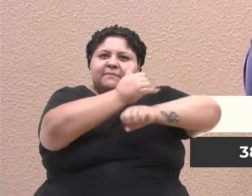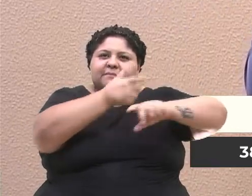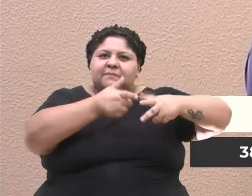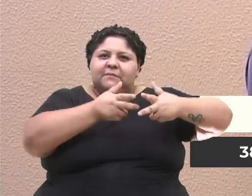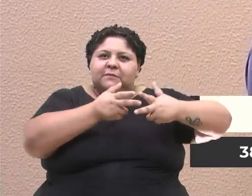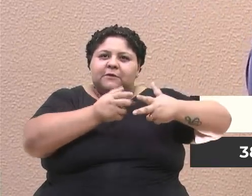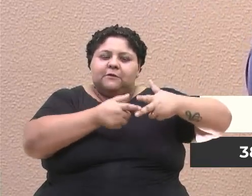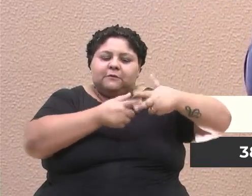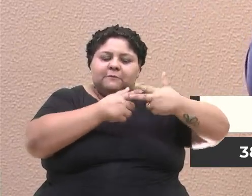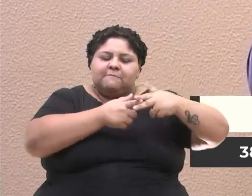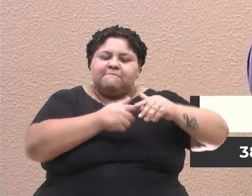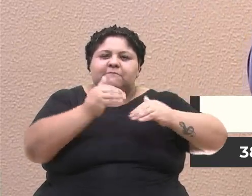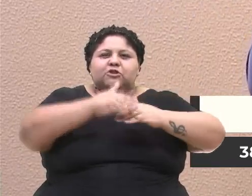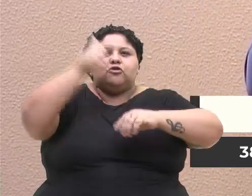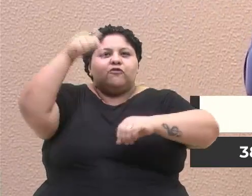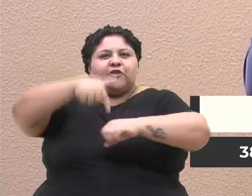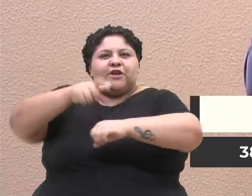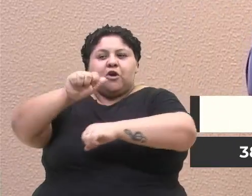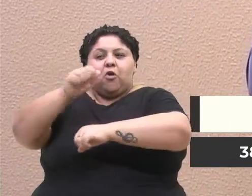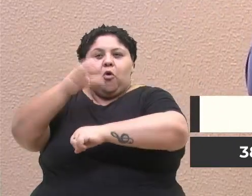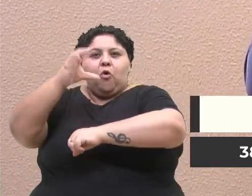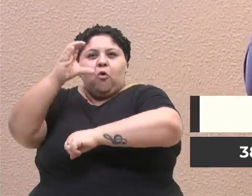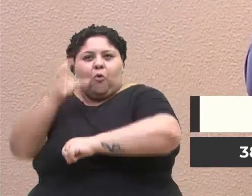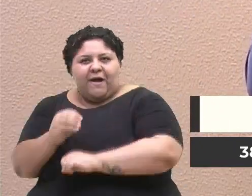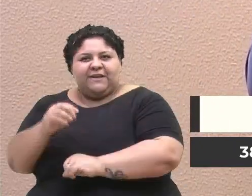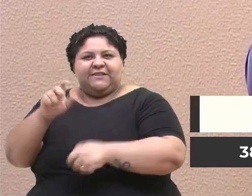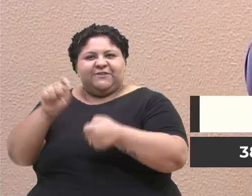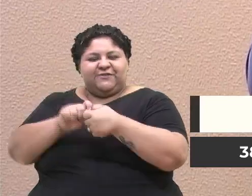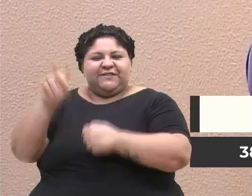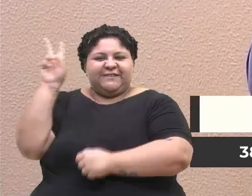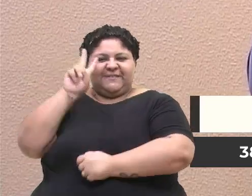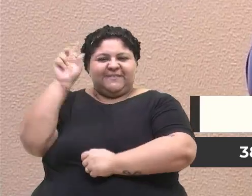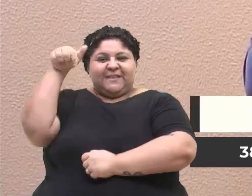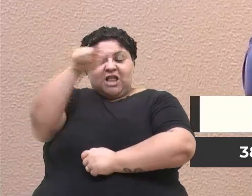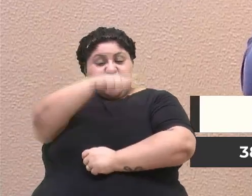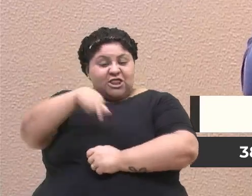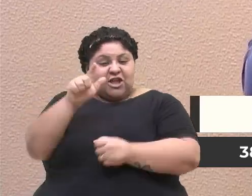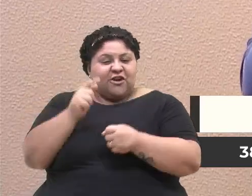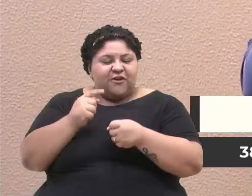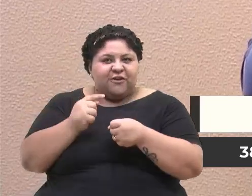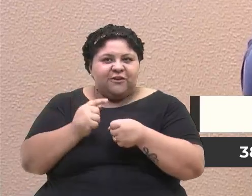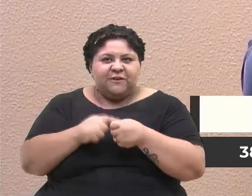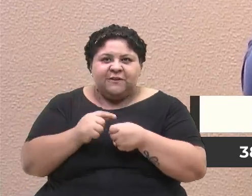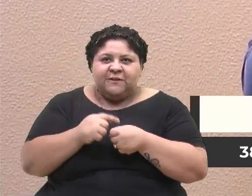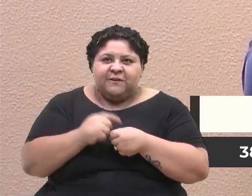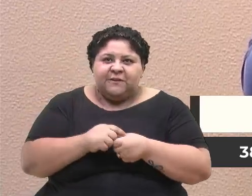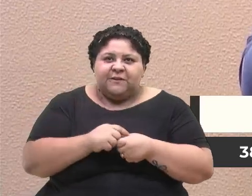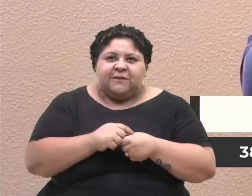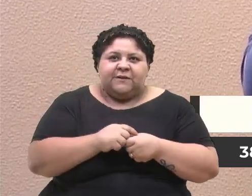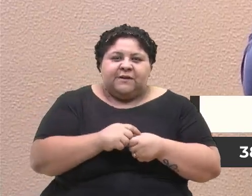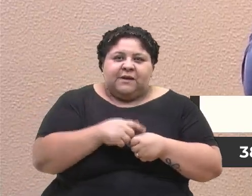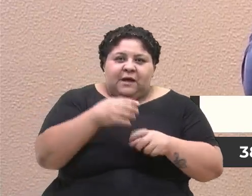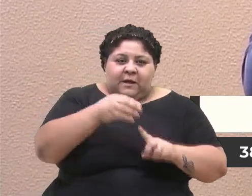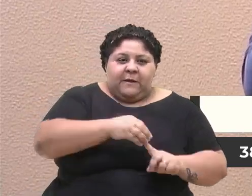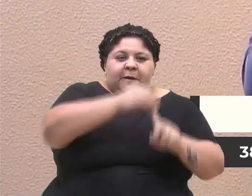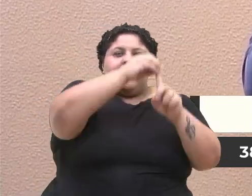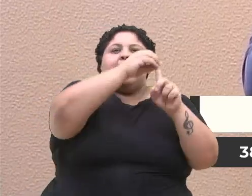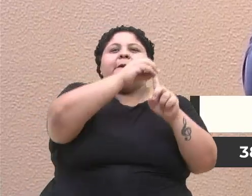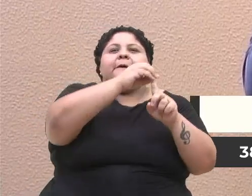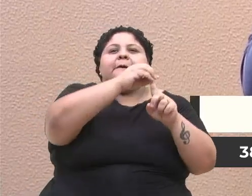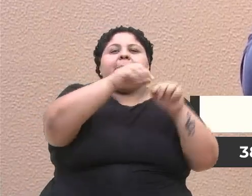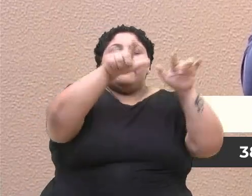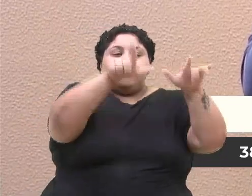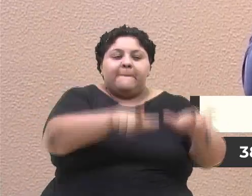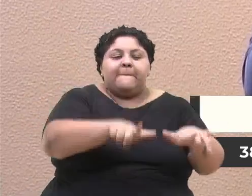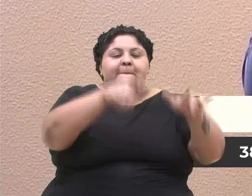aqui fazendo história e o metal mecânico sendo aqui, nós, Caxias do Sul, a capital do metal mecânico. Então, parabéns a